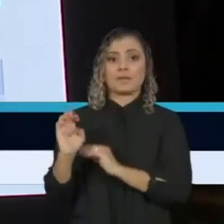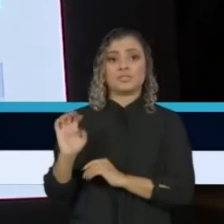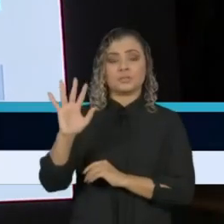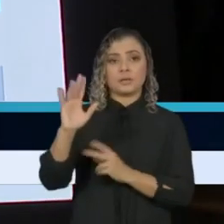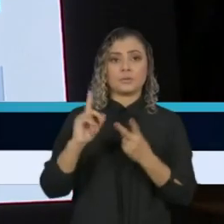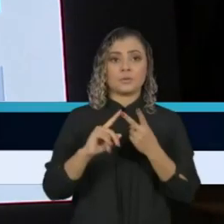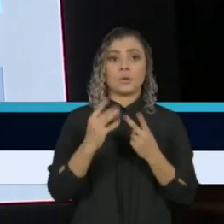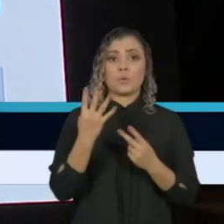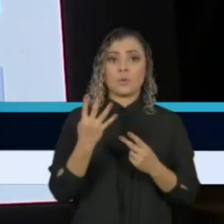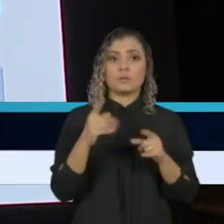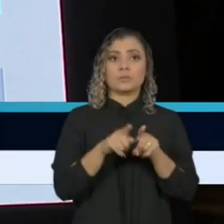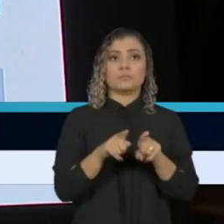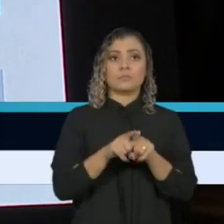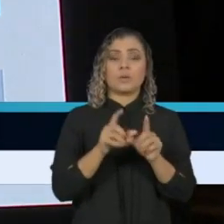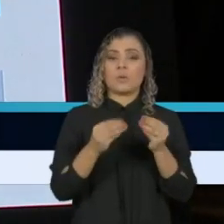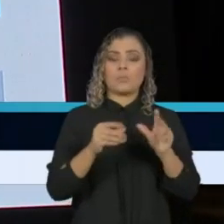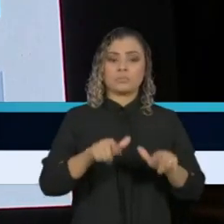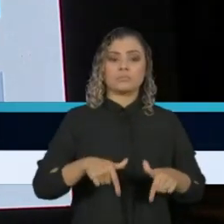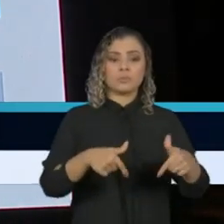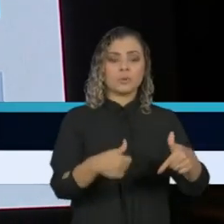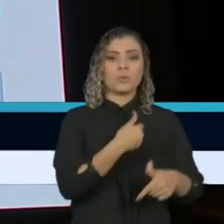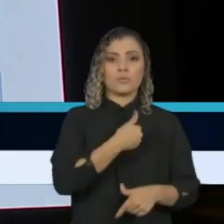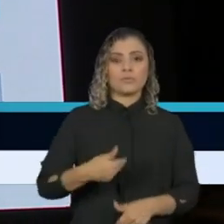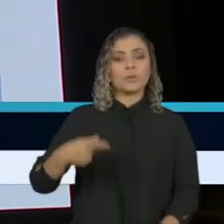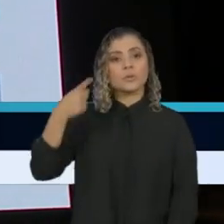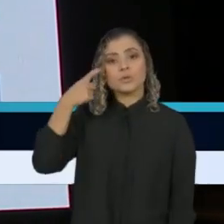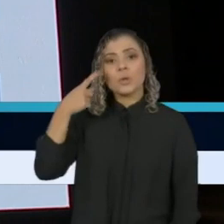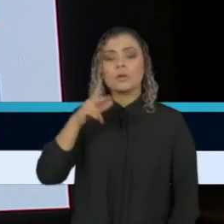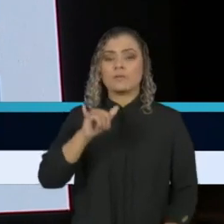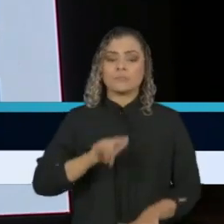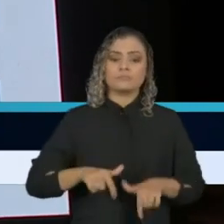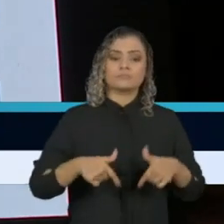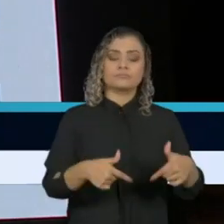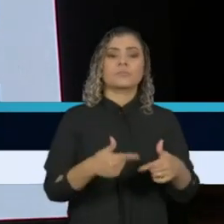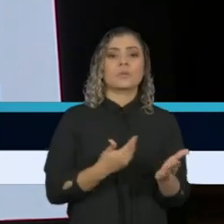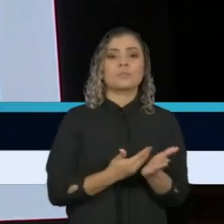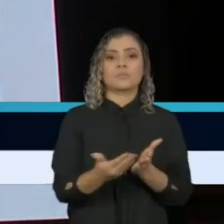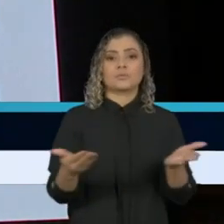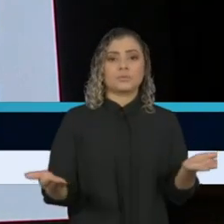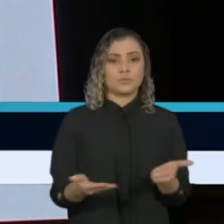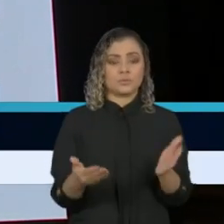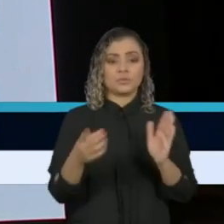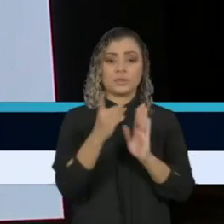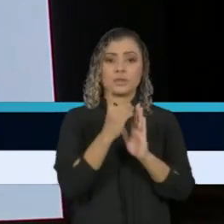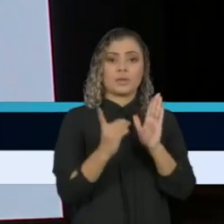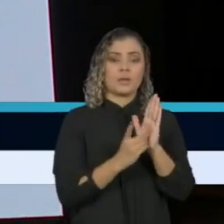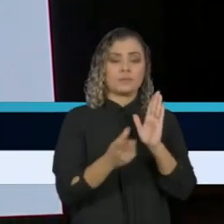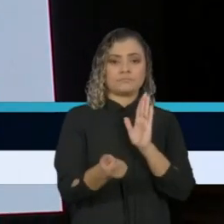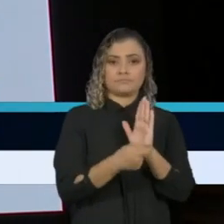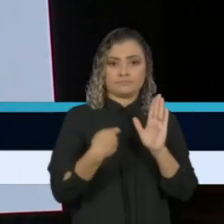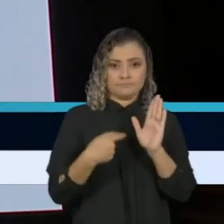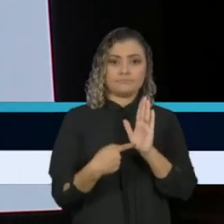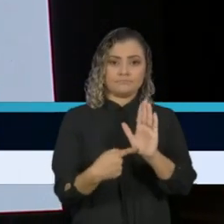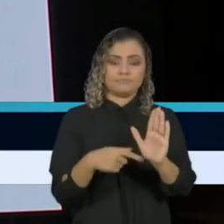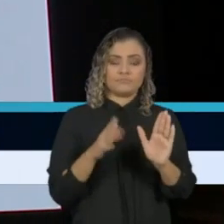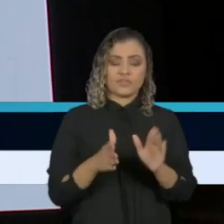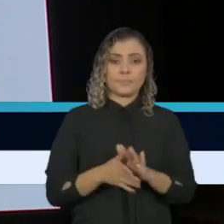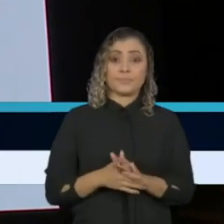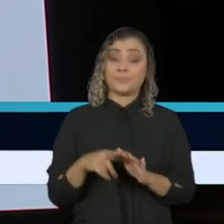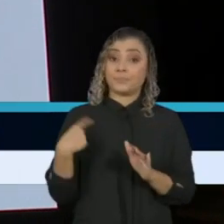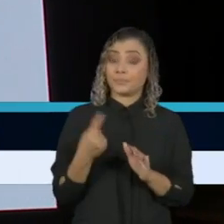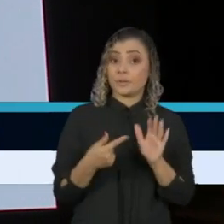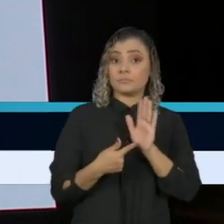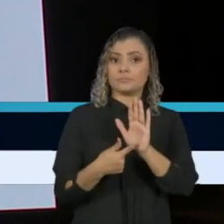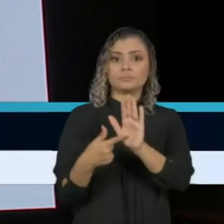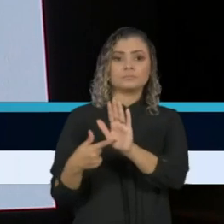4 telas das providências que o governador João Dória tomou a partir do dia de hoje através dos decretos colocados. Nós estamos denominando